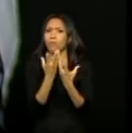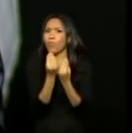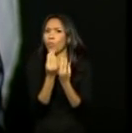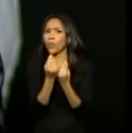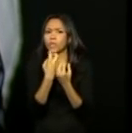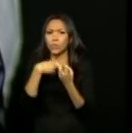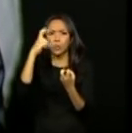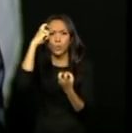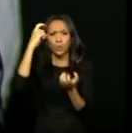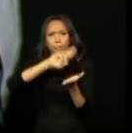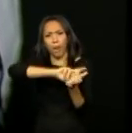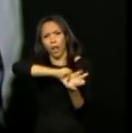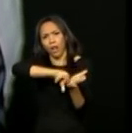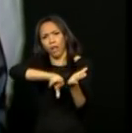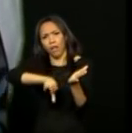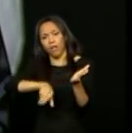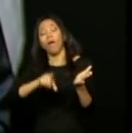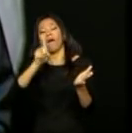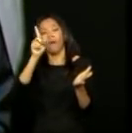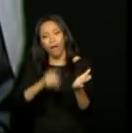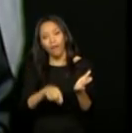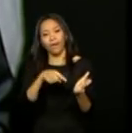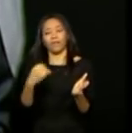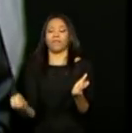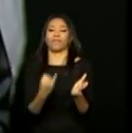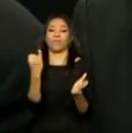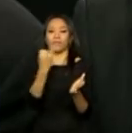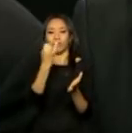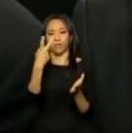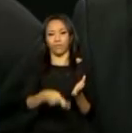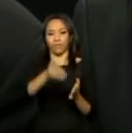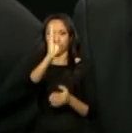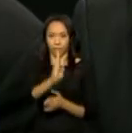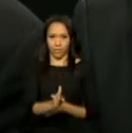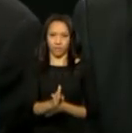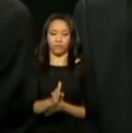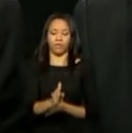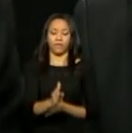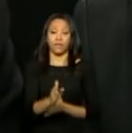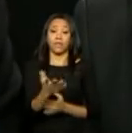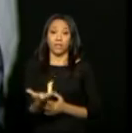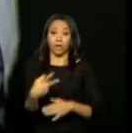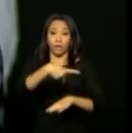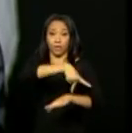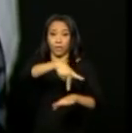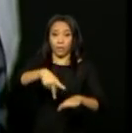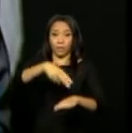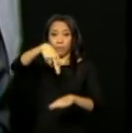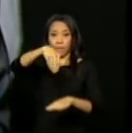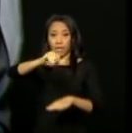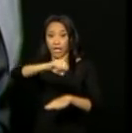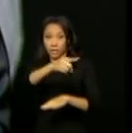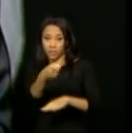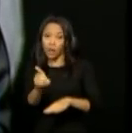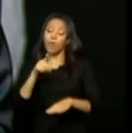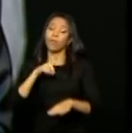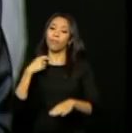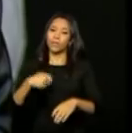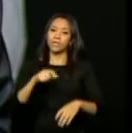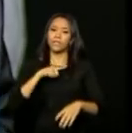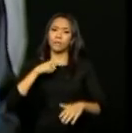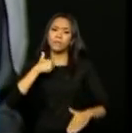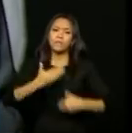cultural e artística são verdadeiros tesouros nacionais. Uma grande nação precisa ter um desenvolvimento cultural